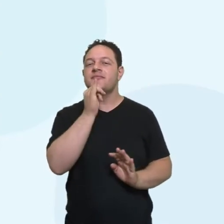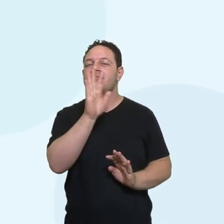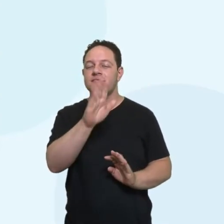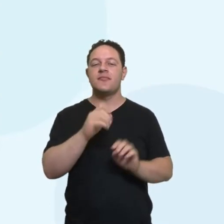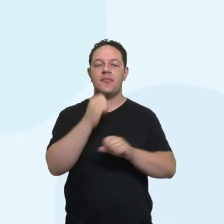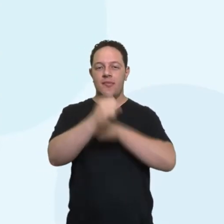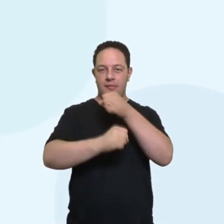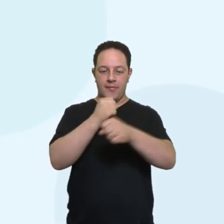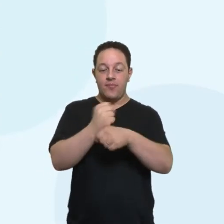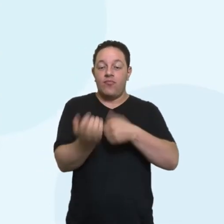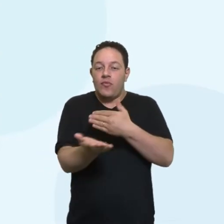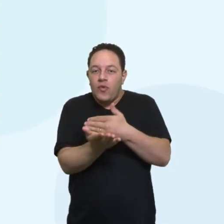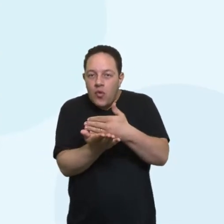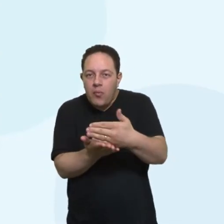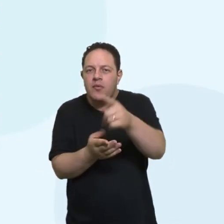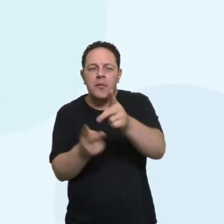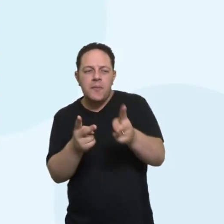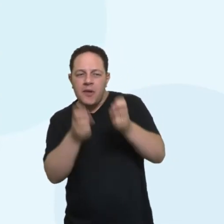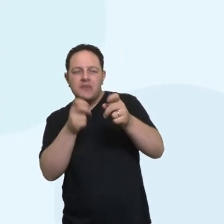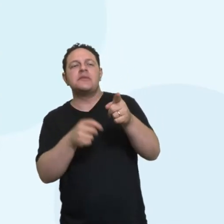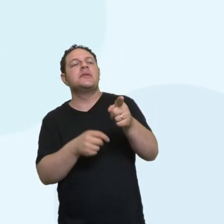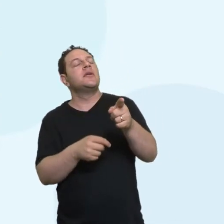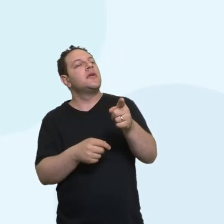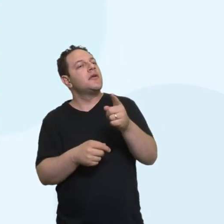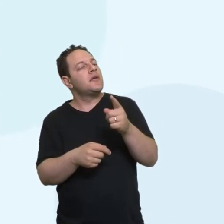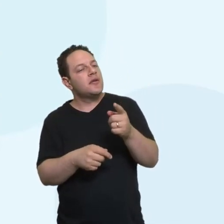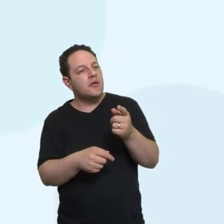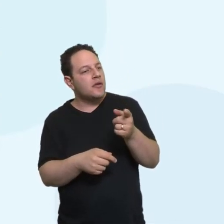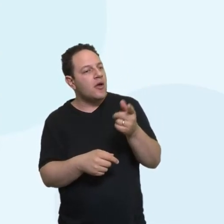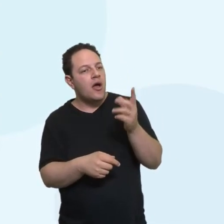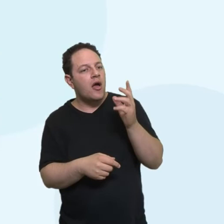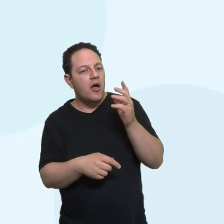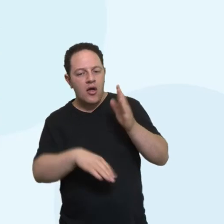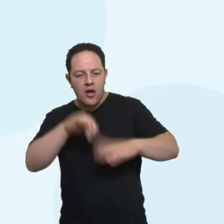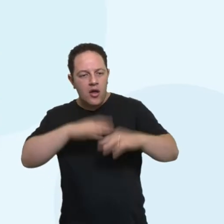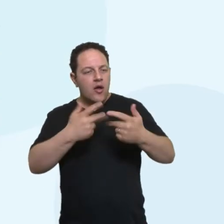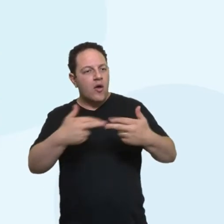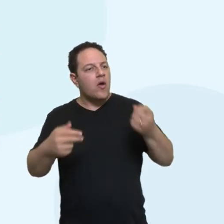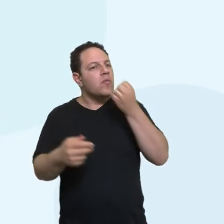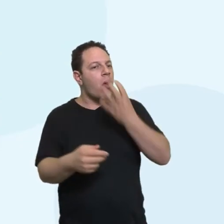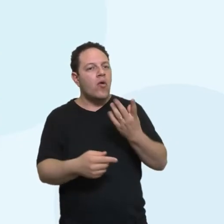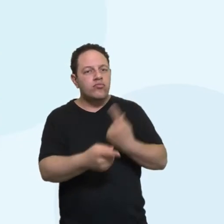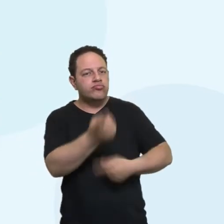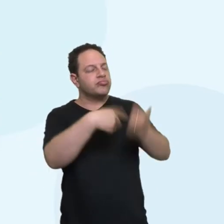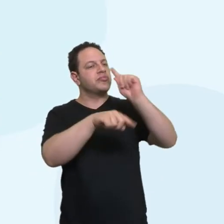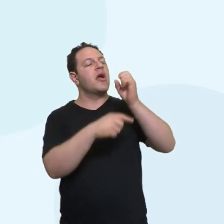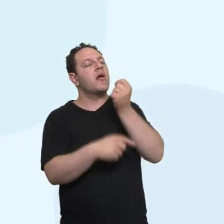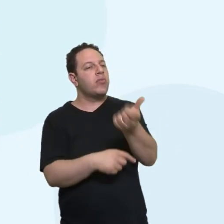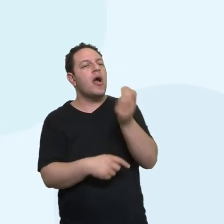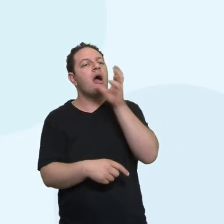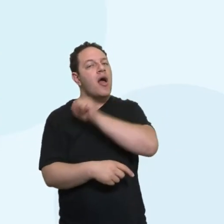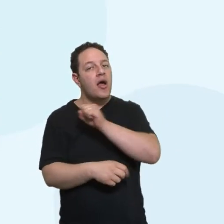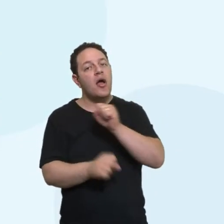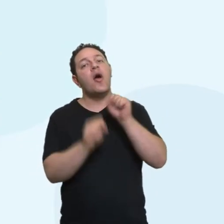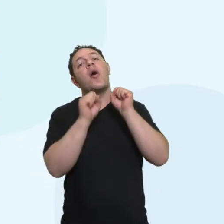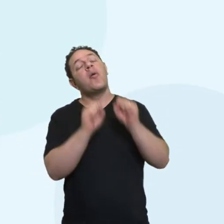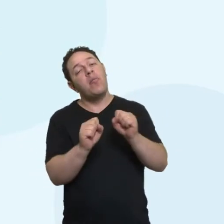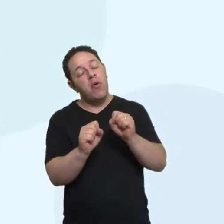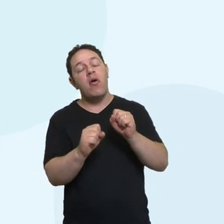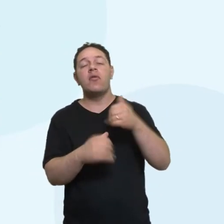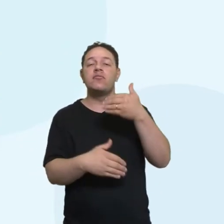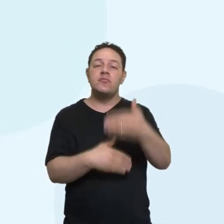início do ano letivo tenha se percebido como muito desenvolvido em determinadas competências socioemocionais pode Demonstrar um olhar